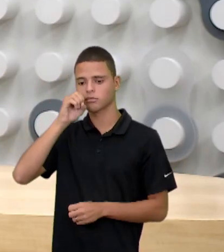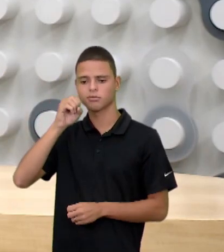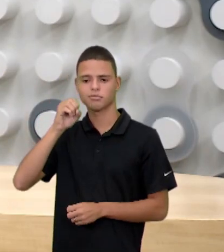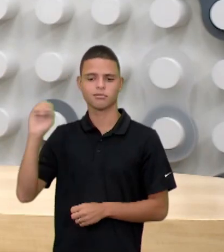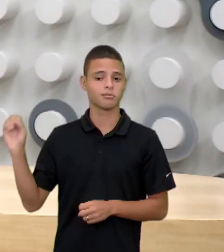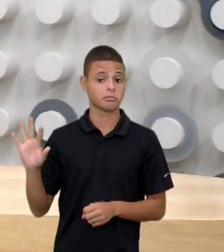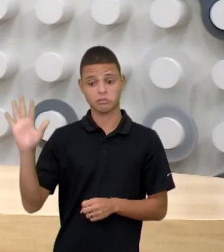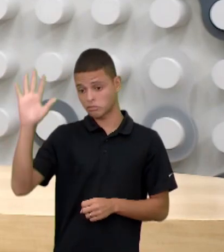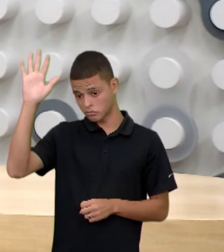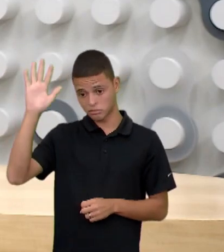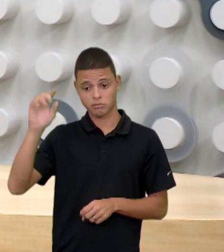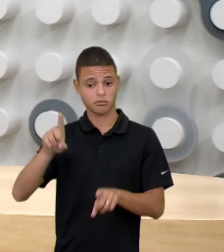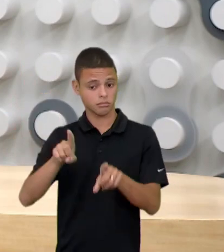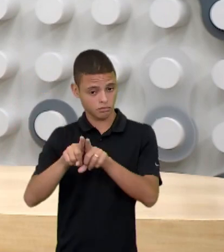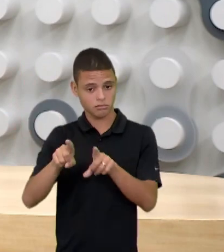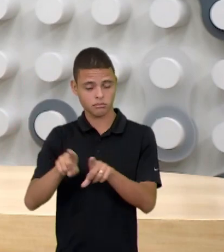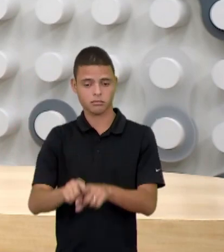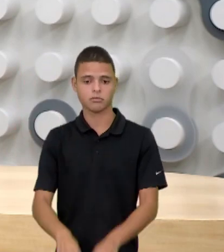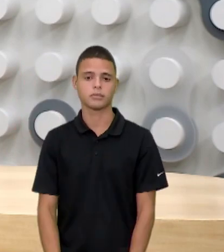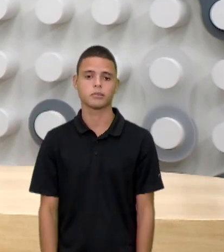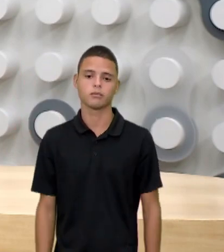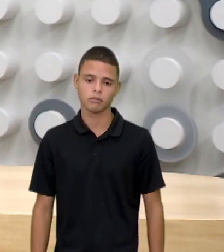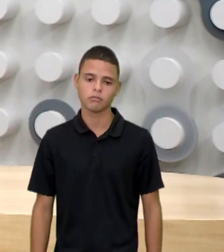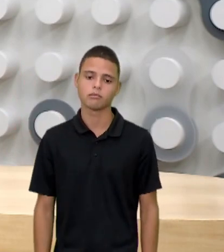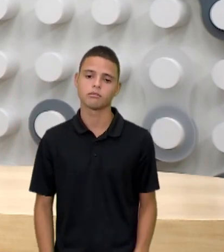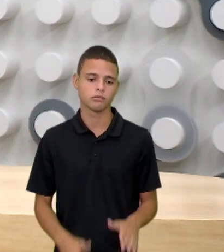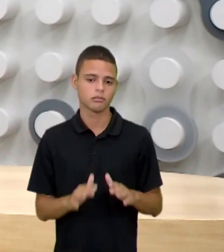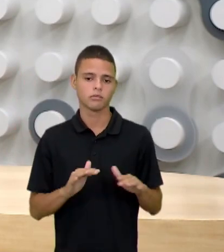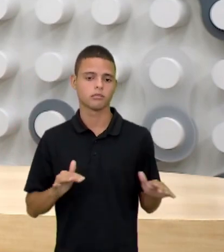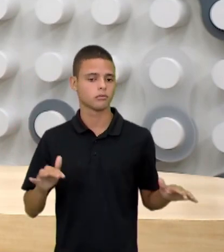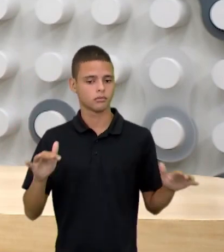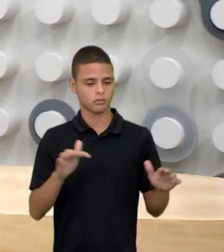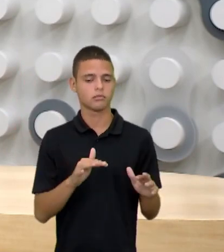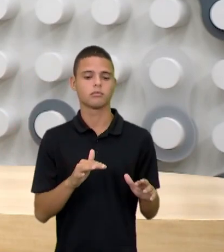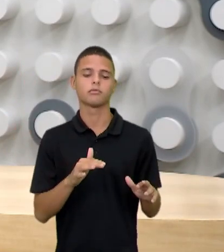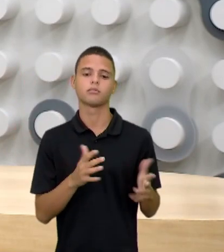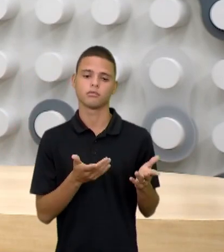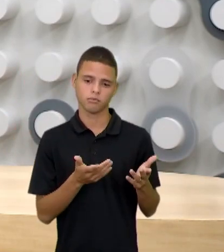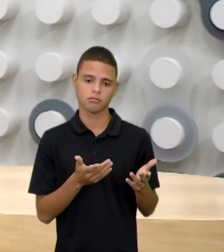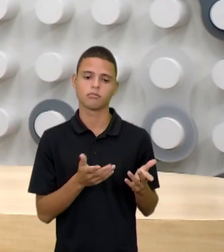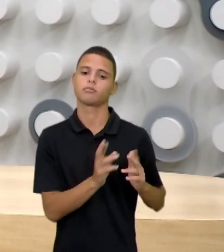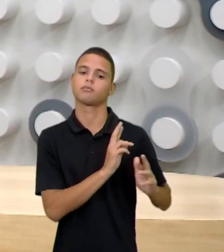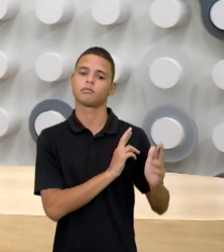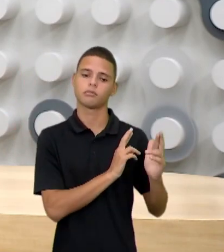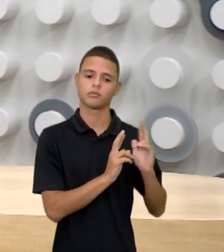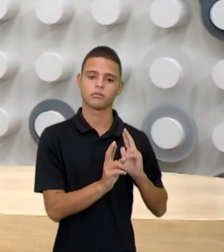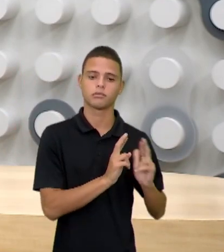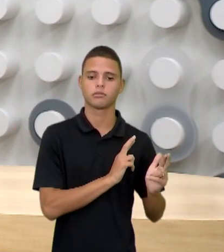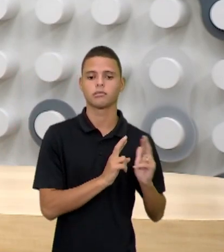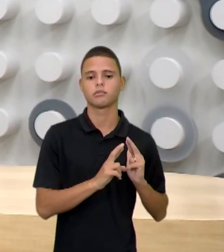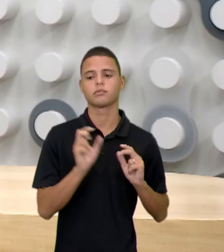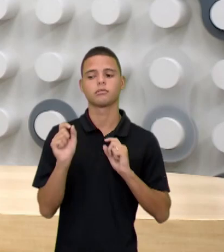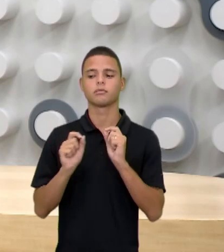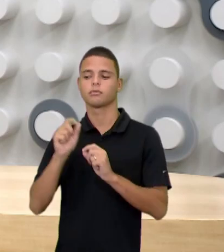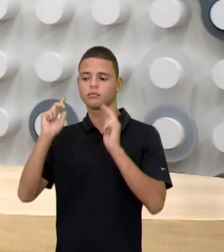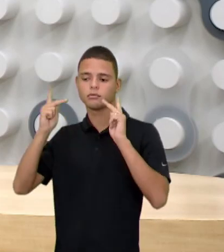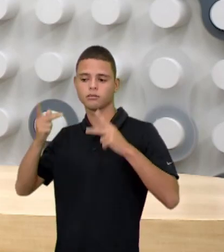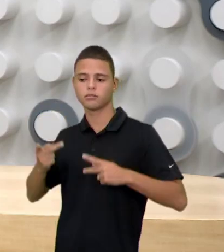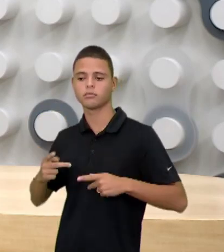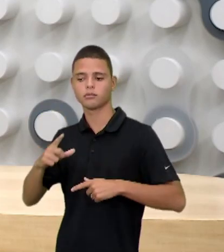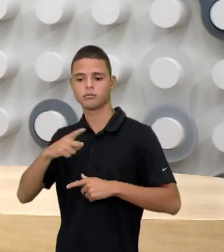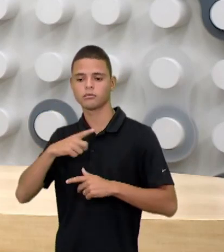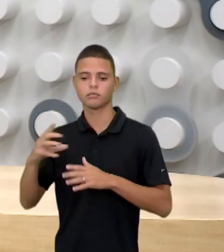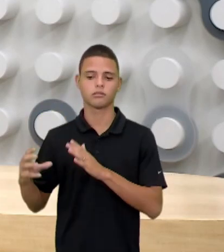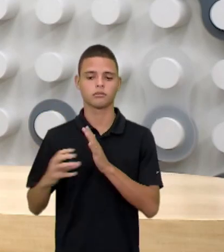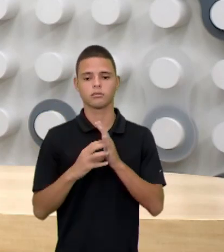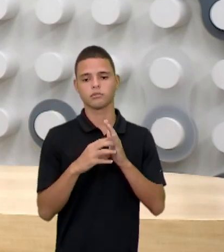está ficando caro, né? Então, tudo isso aí, né? Isso aí é um reflexo, né, do que o ser humano faz na natureza. Eu